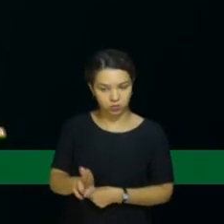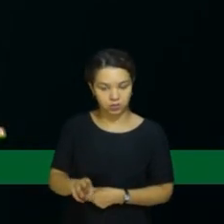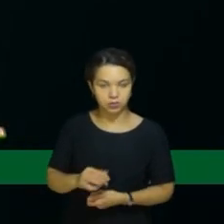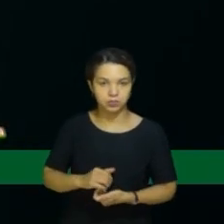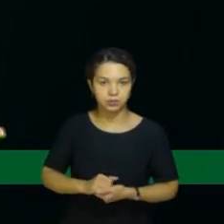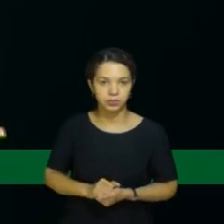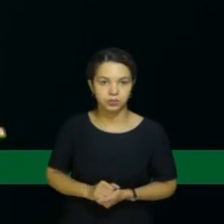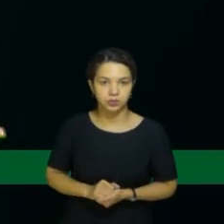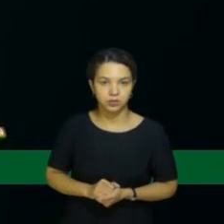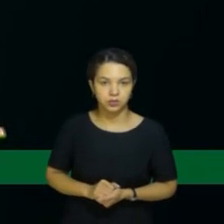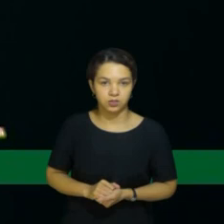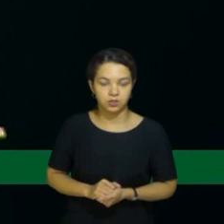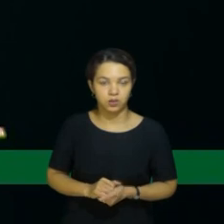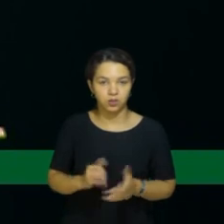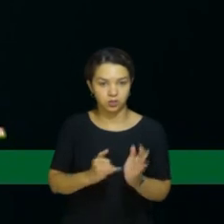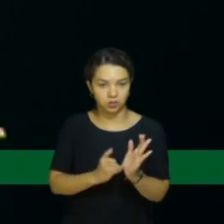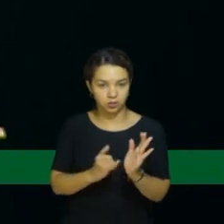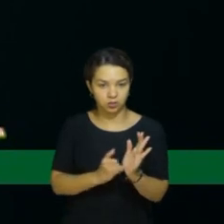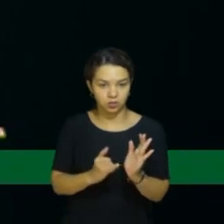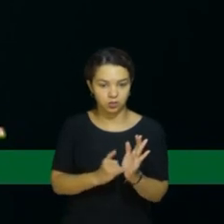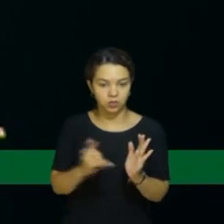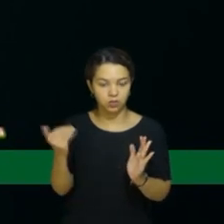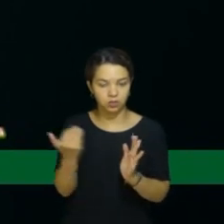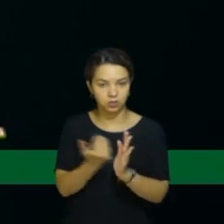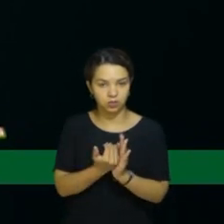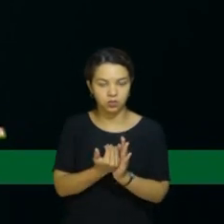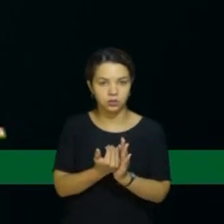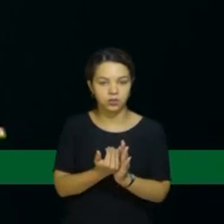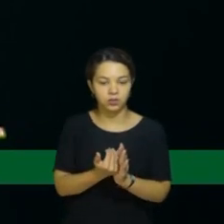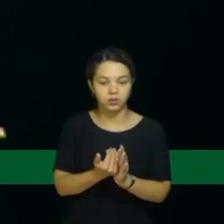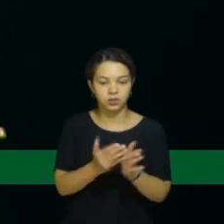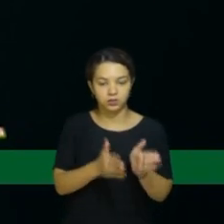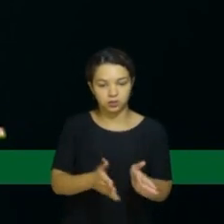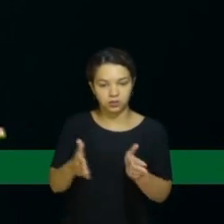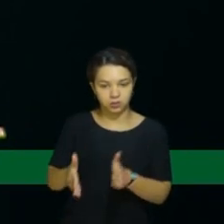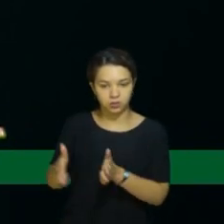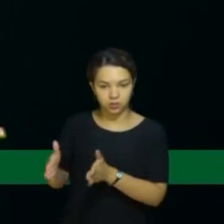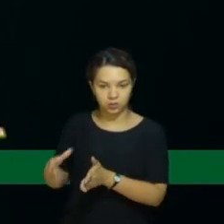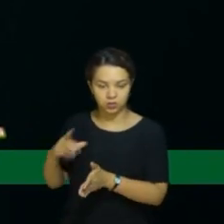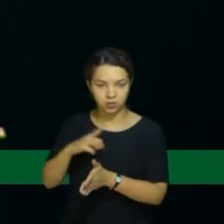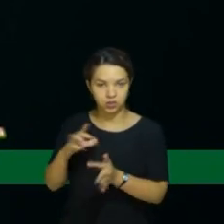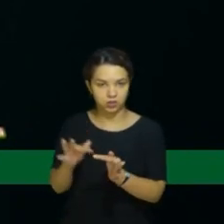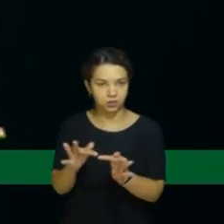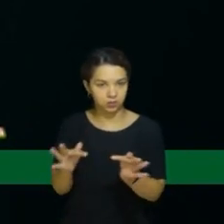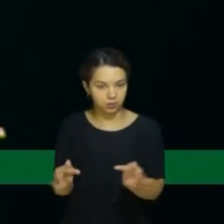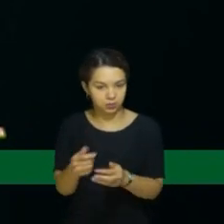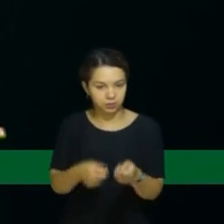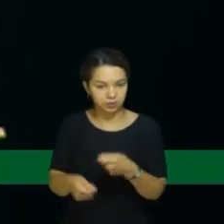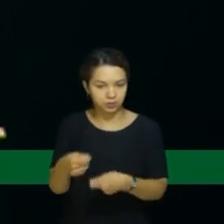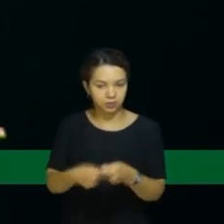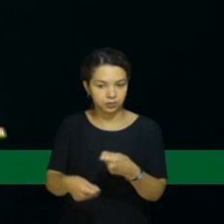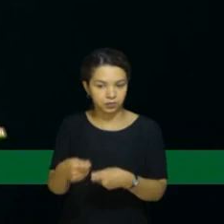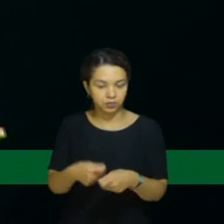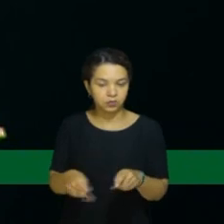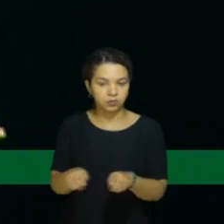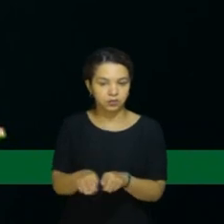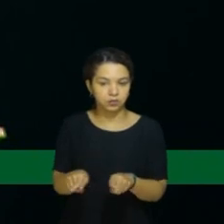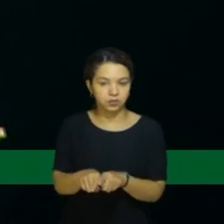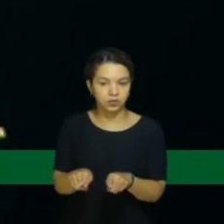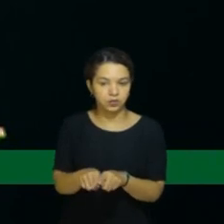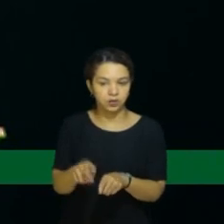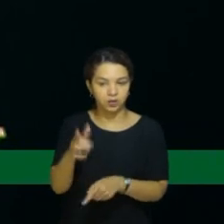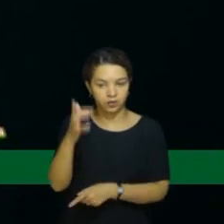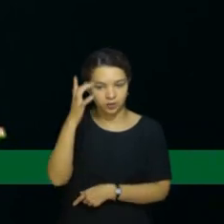de tributo atenderá aos princípios da eficiência econômica, da simplicidade administrativa, da flexibilidade,